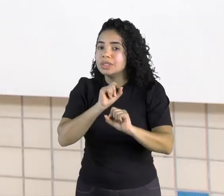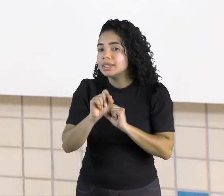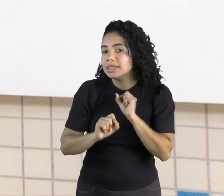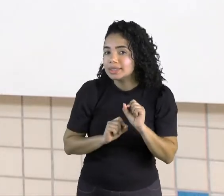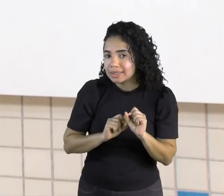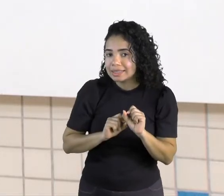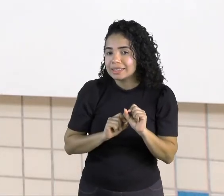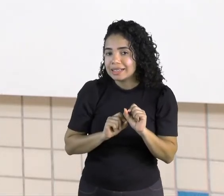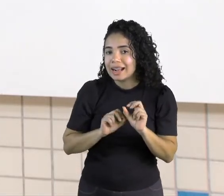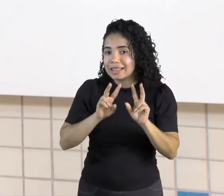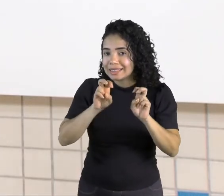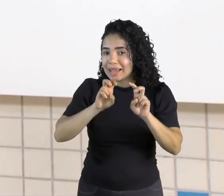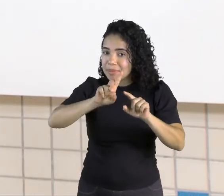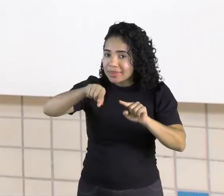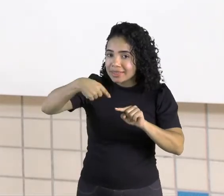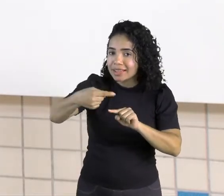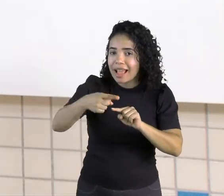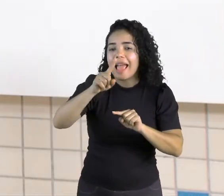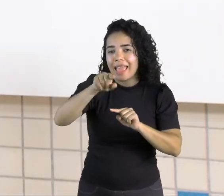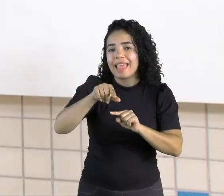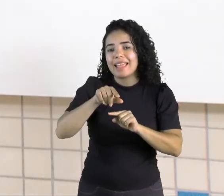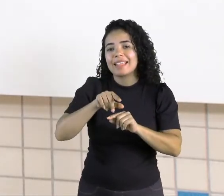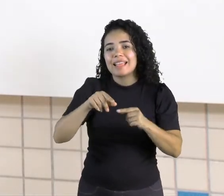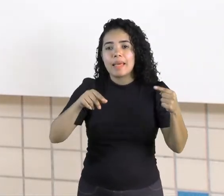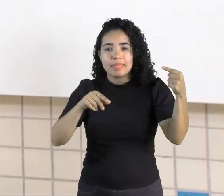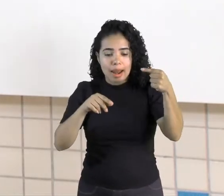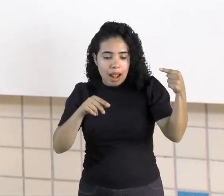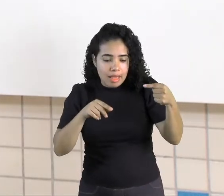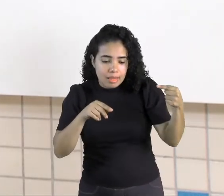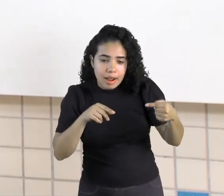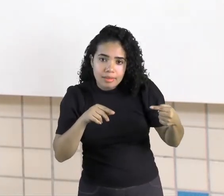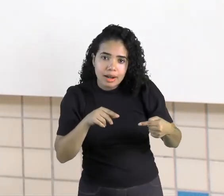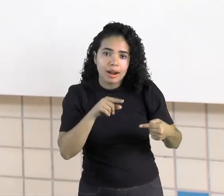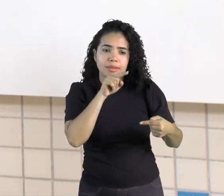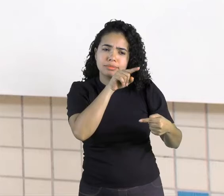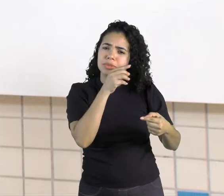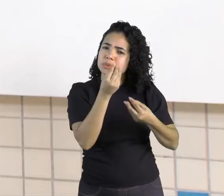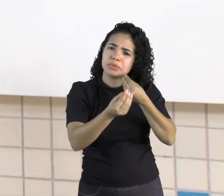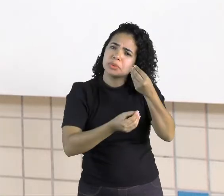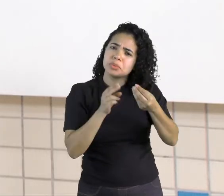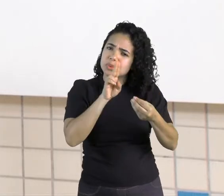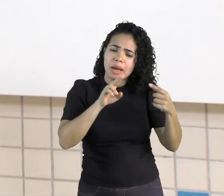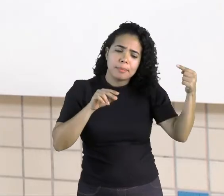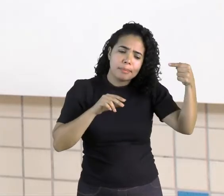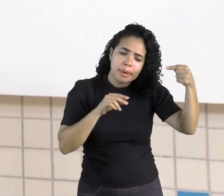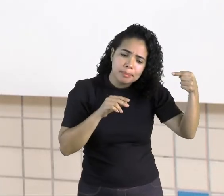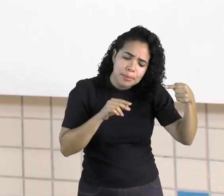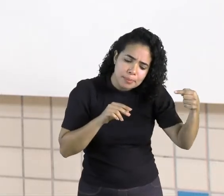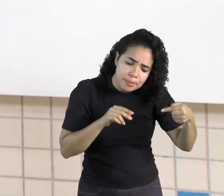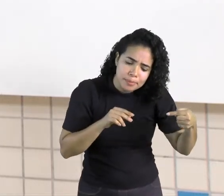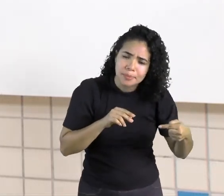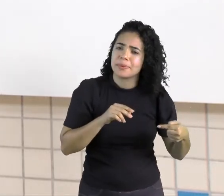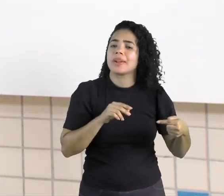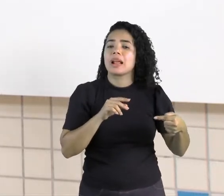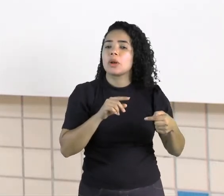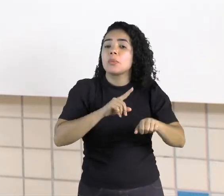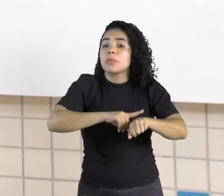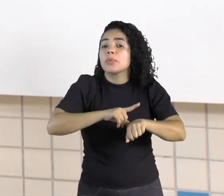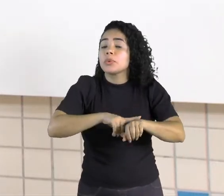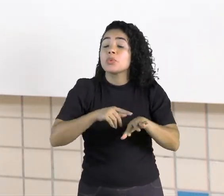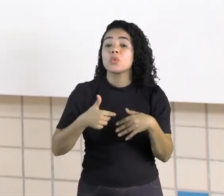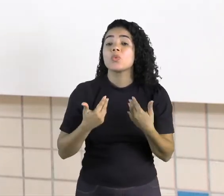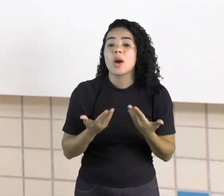do travessão, tá certo? A gente vai aprender como usar o travessão, em que momento,